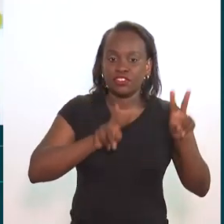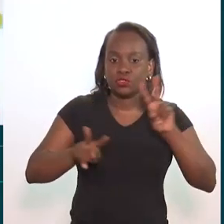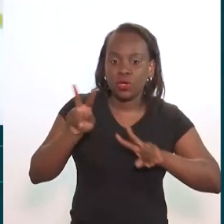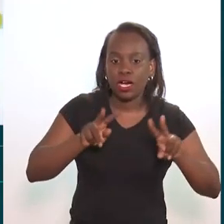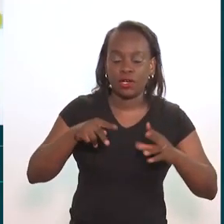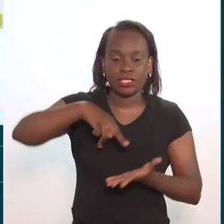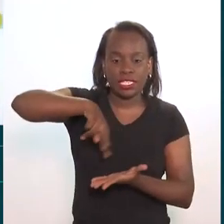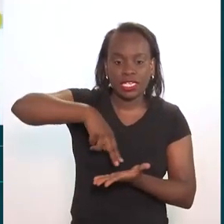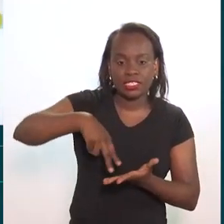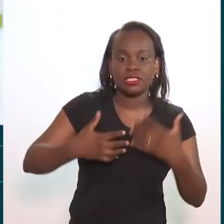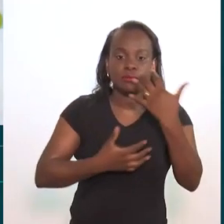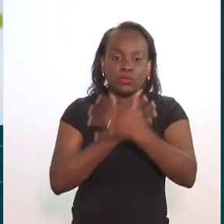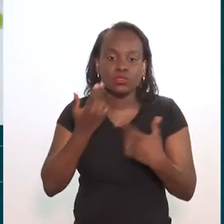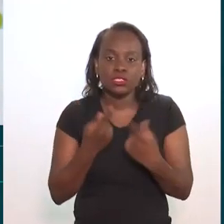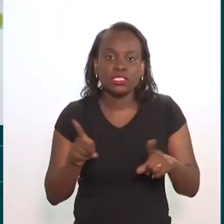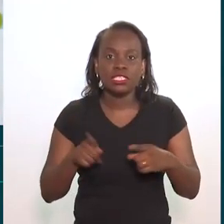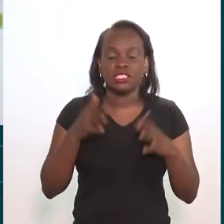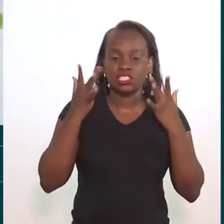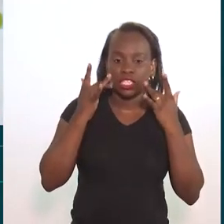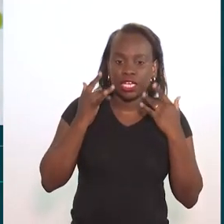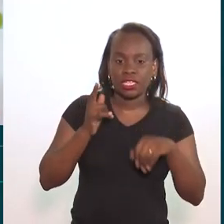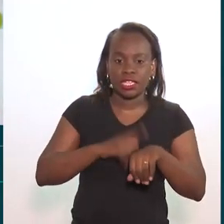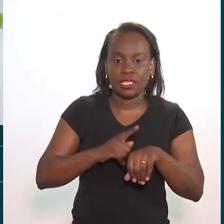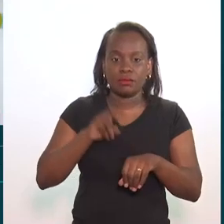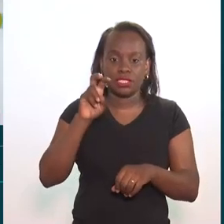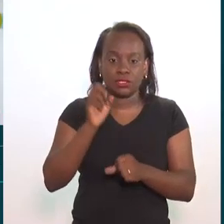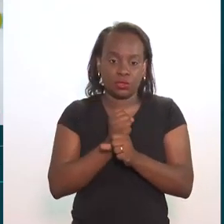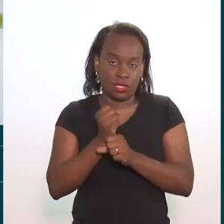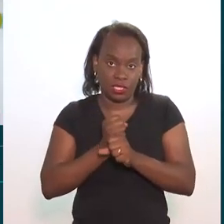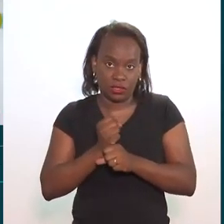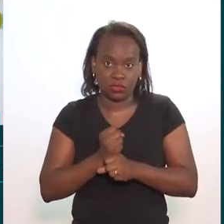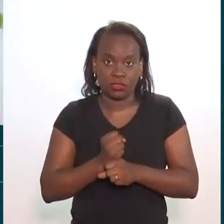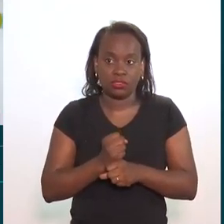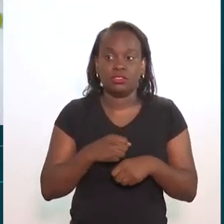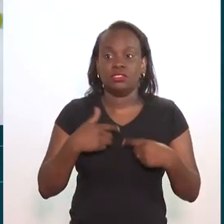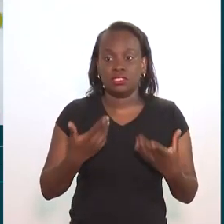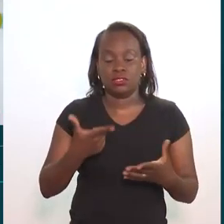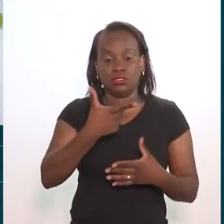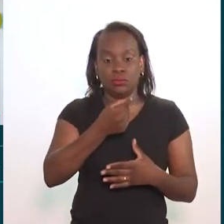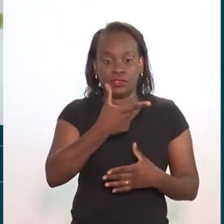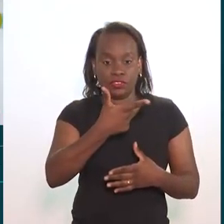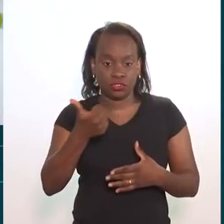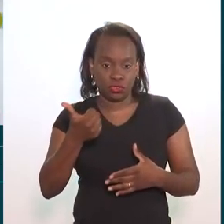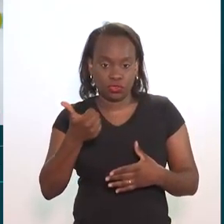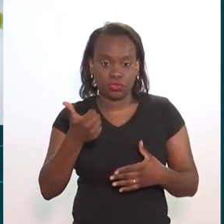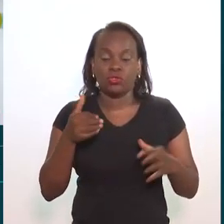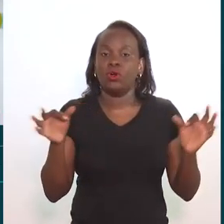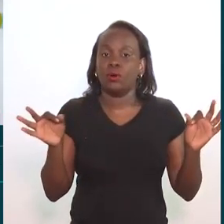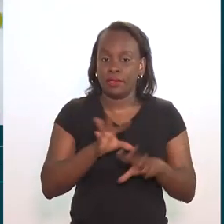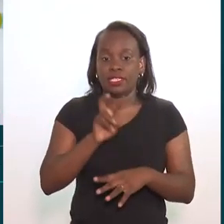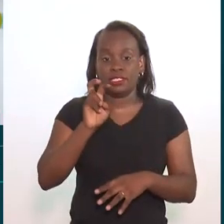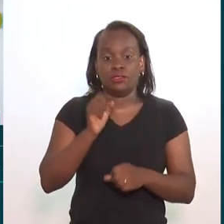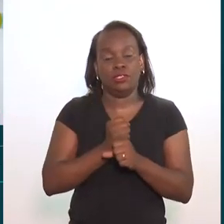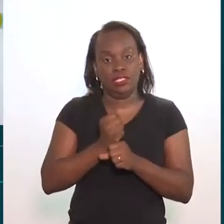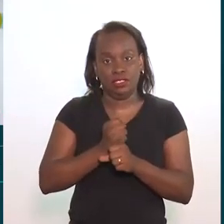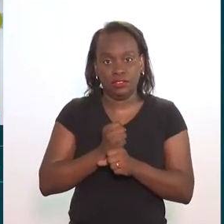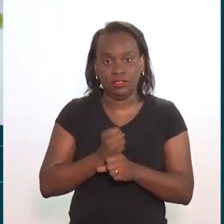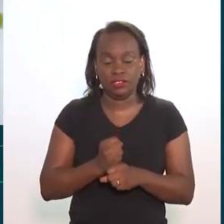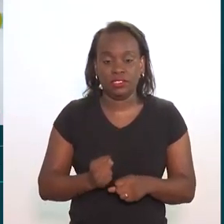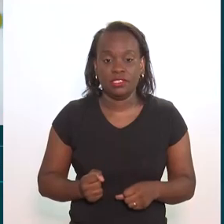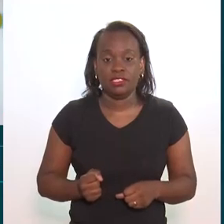visuais, dança, música e teatro no período de 5 anos. Ou seja, 2021 completa